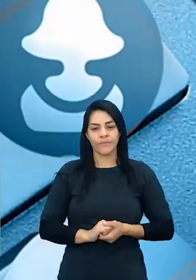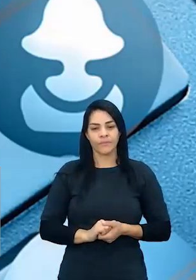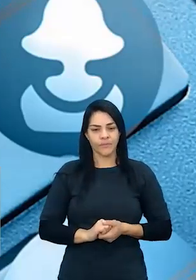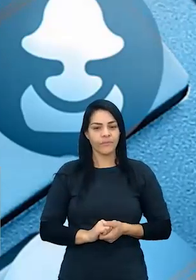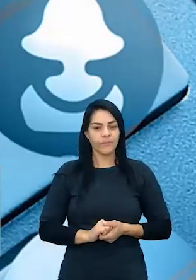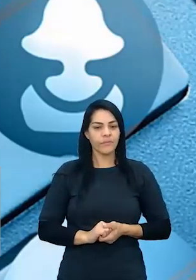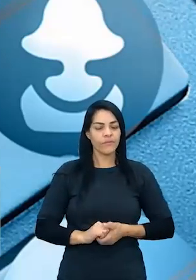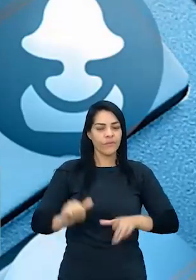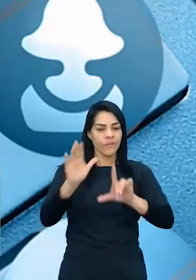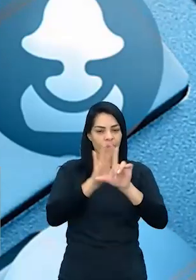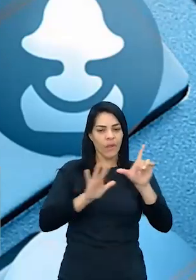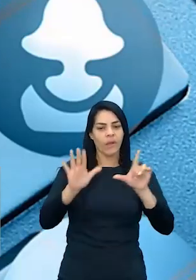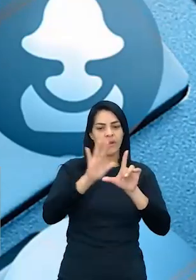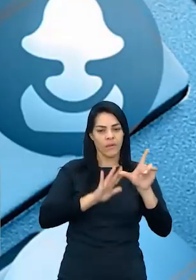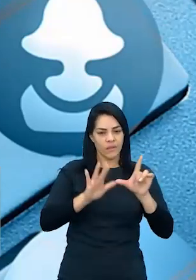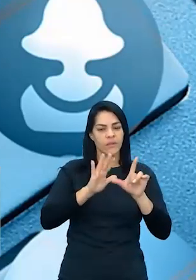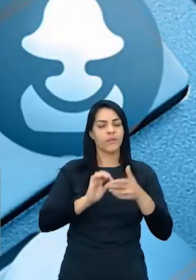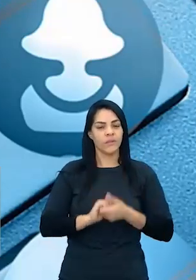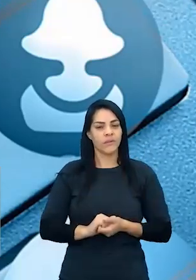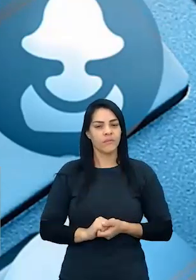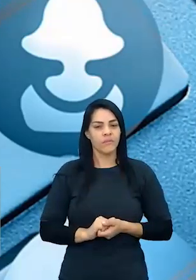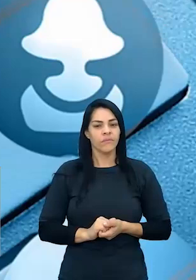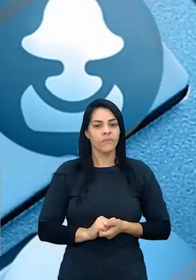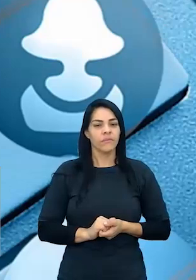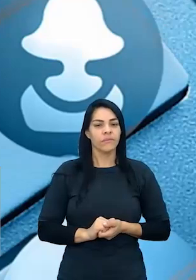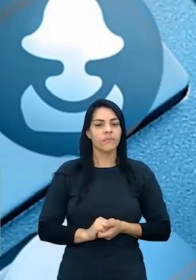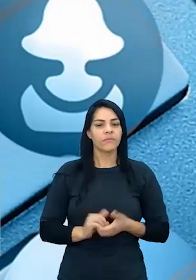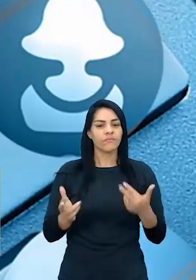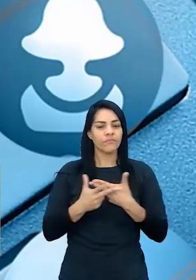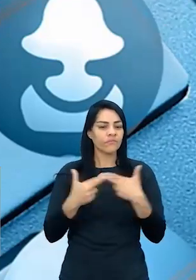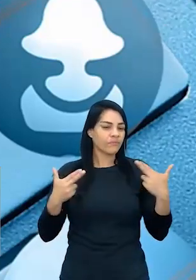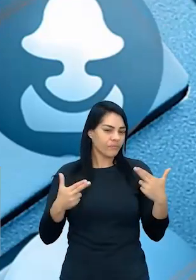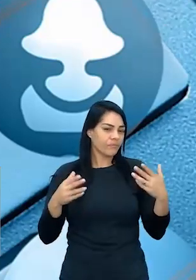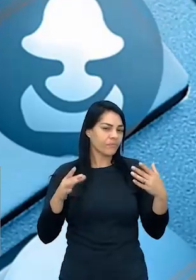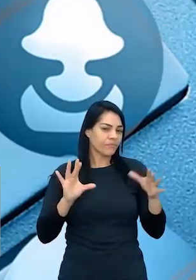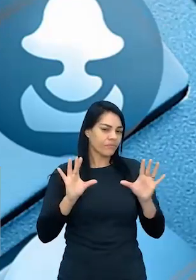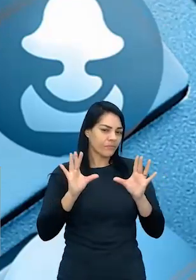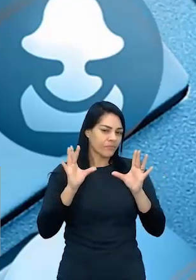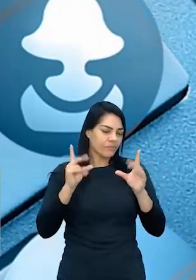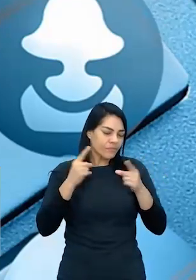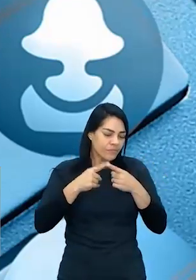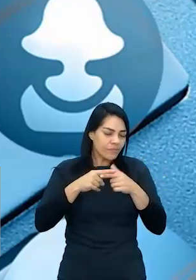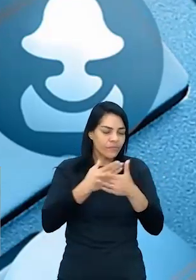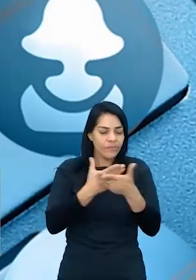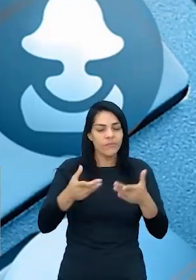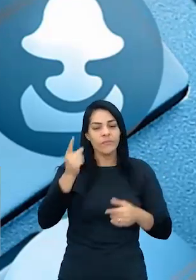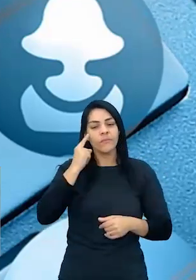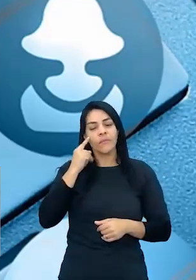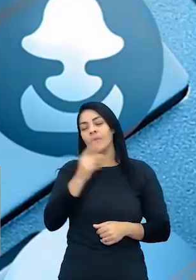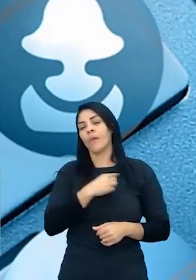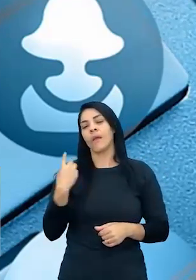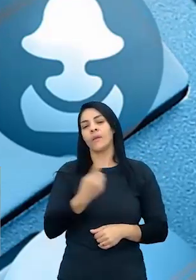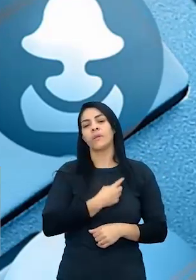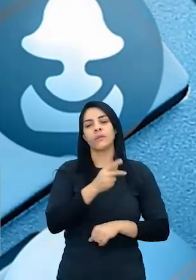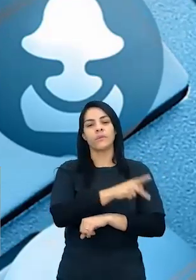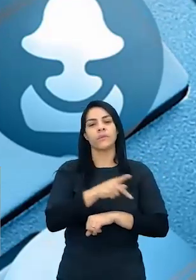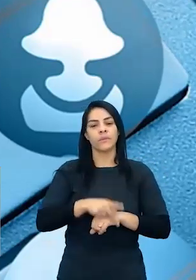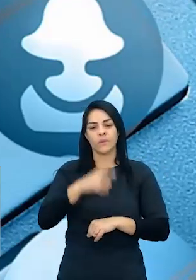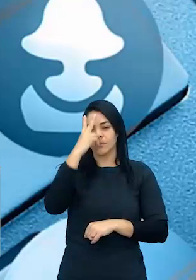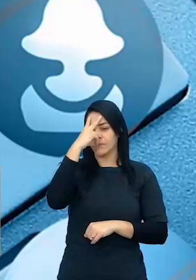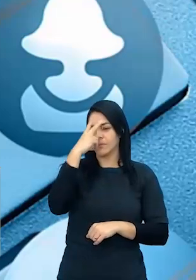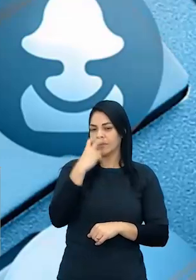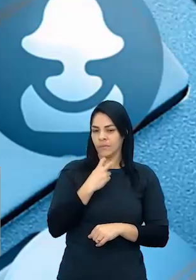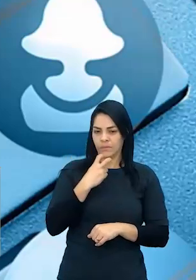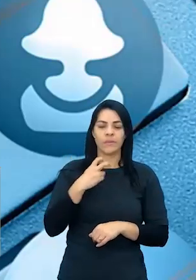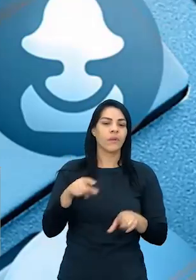as imagens áudio descritivas aí, por quê? Porque nós estamos pensando nos nossos professores de baixa visão e nossos